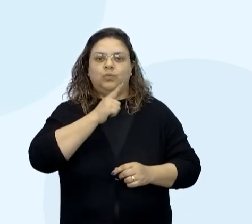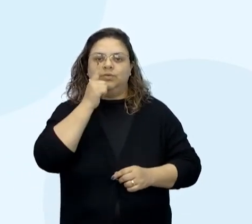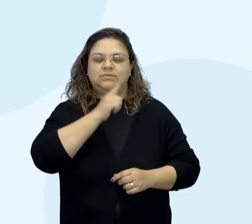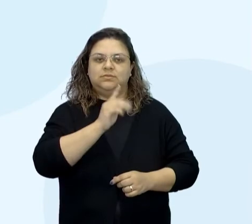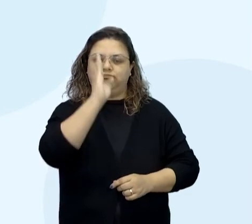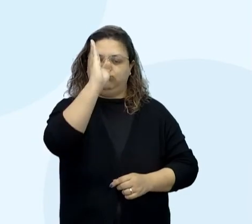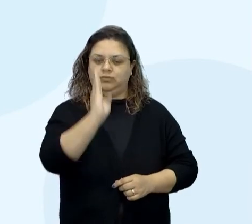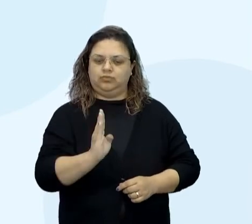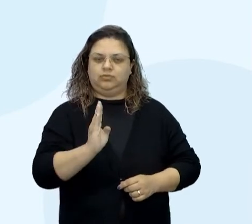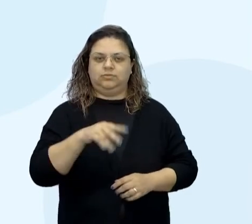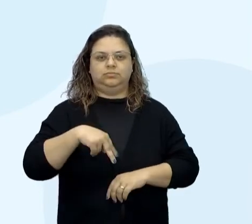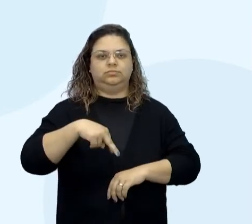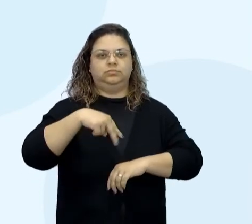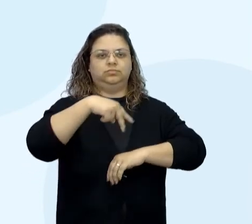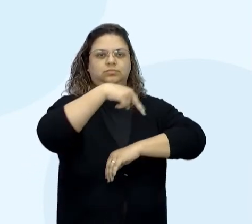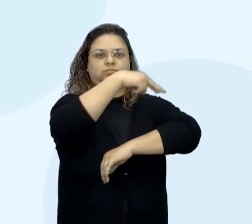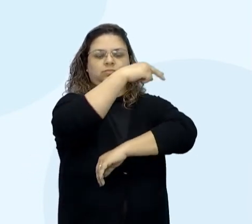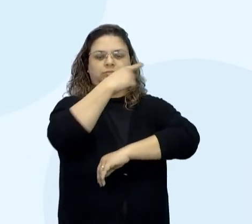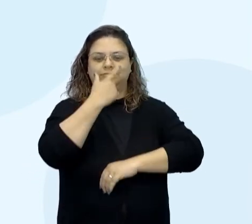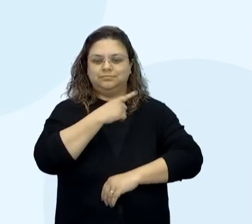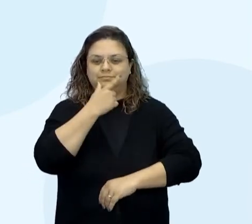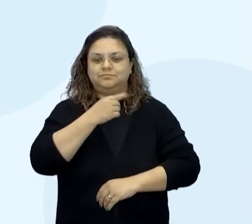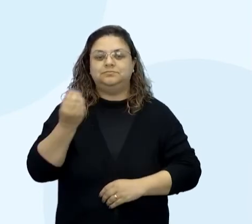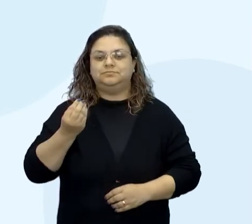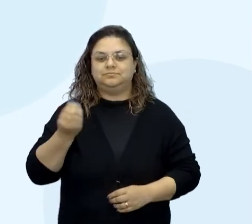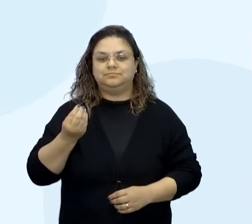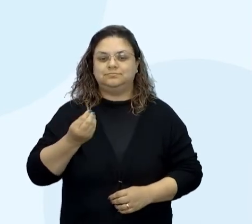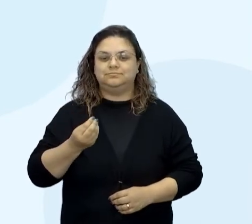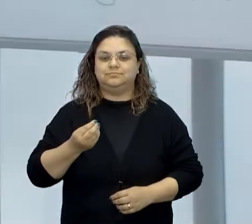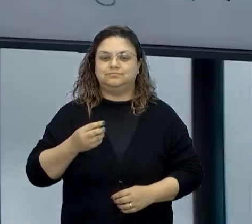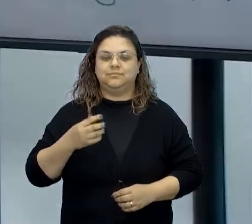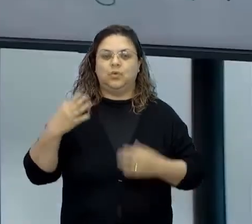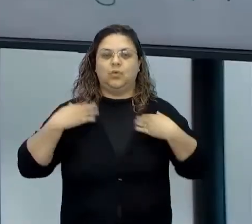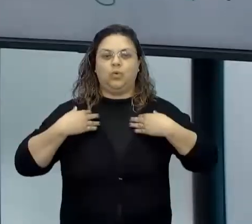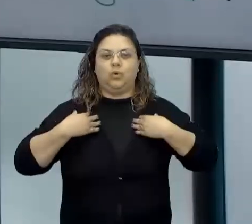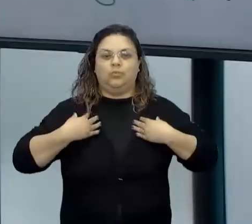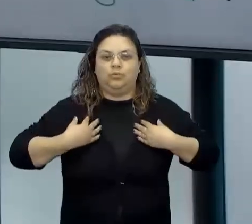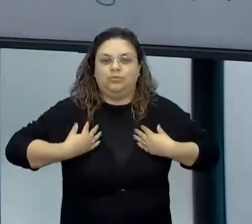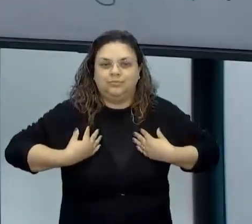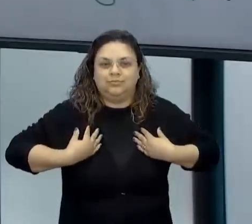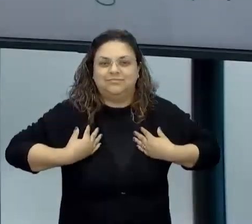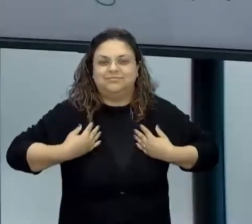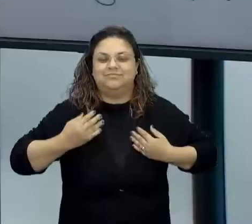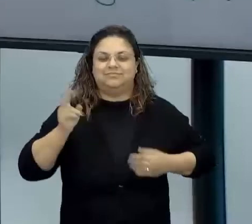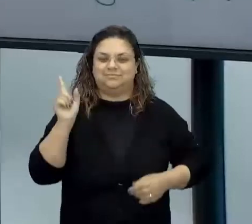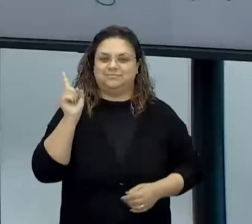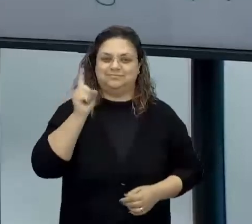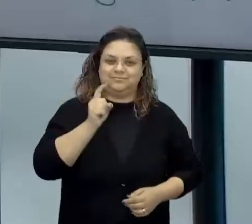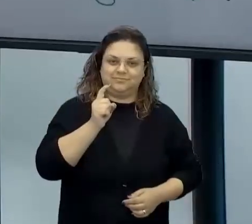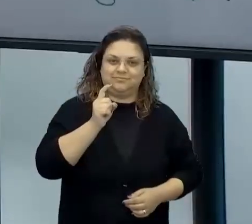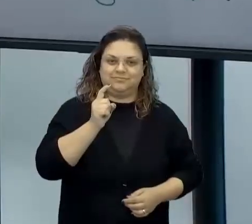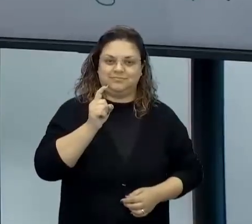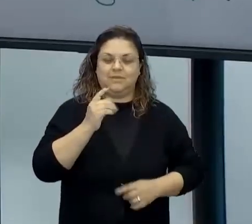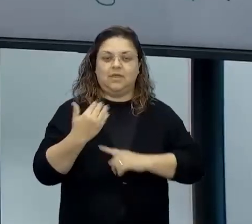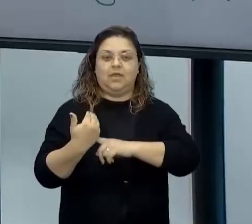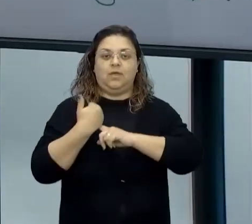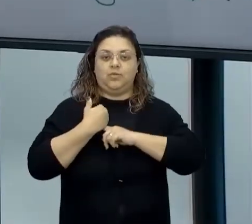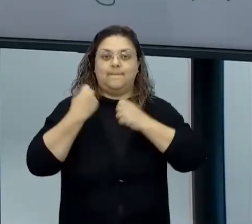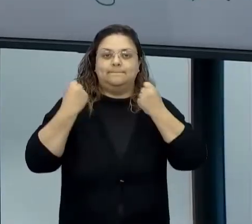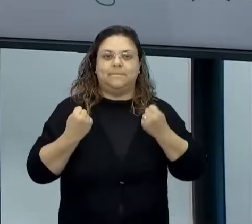me favoreça o não escorregamento. E aí, se eu não estou escorregando, também quer dizer que a força de